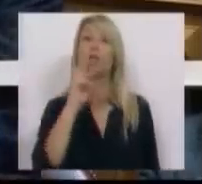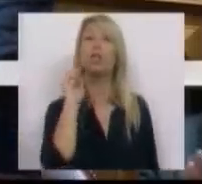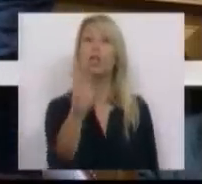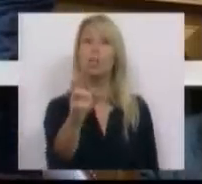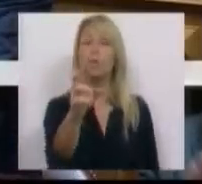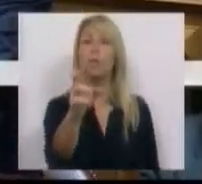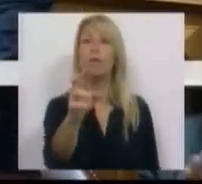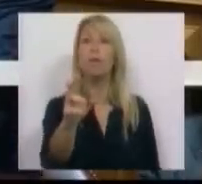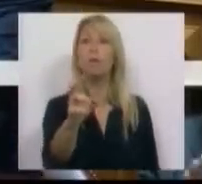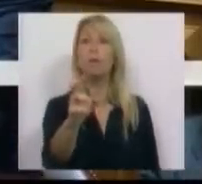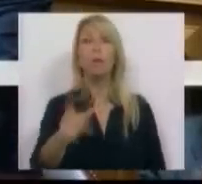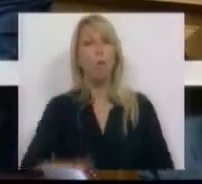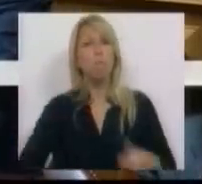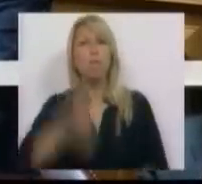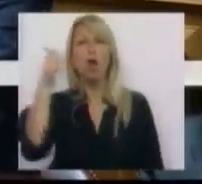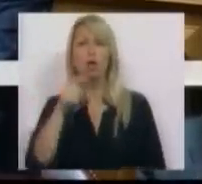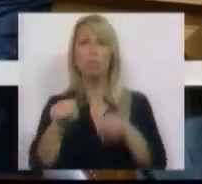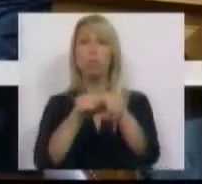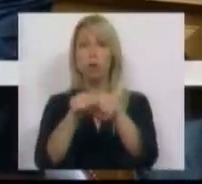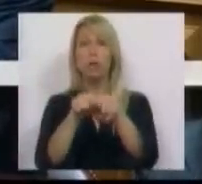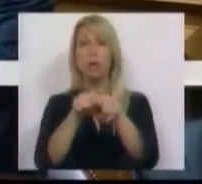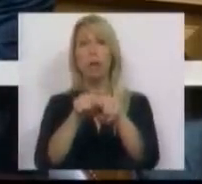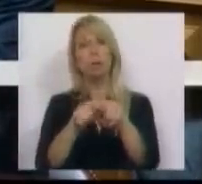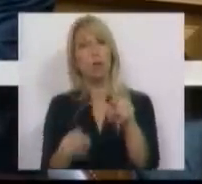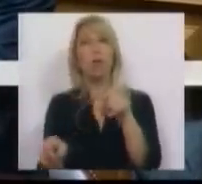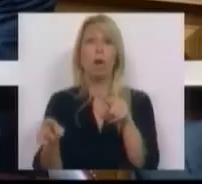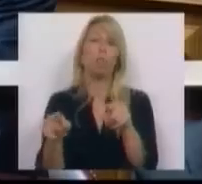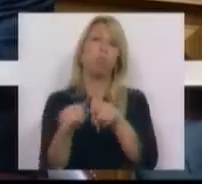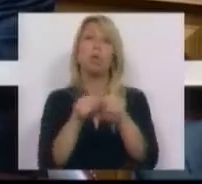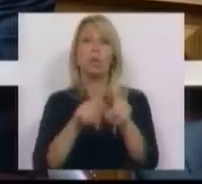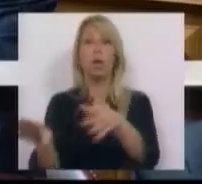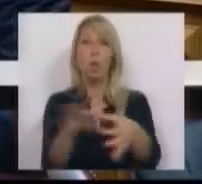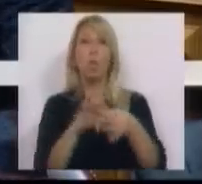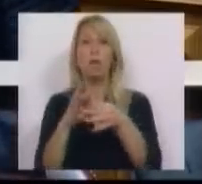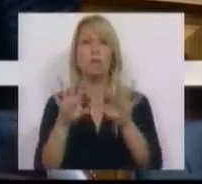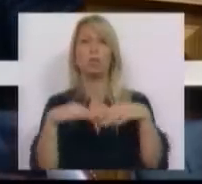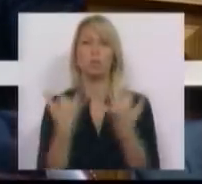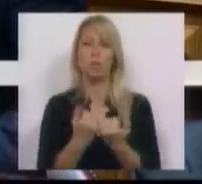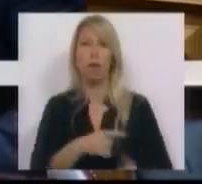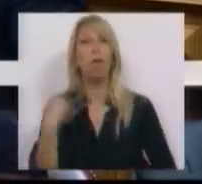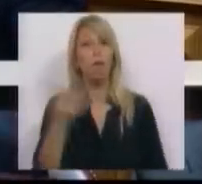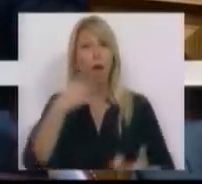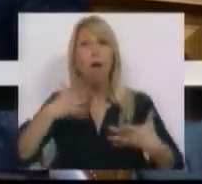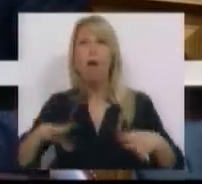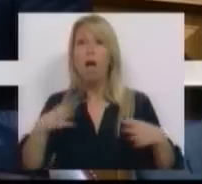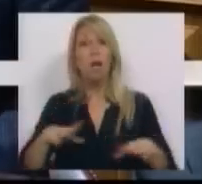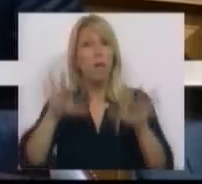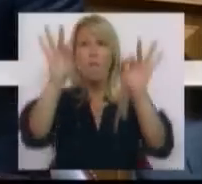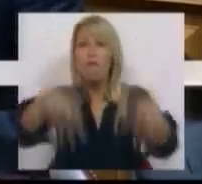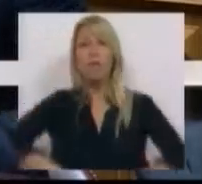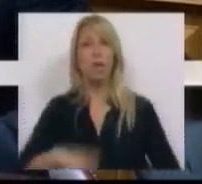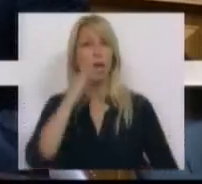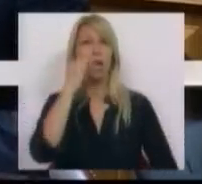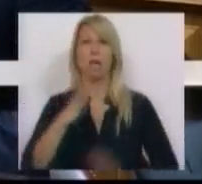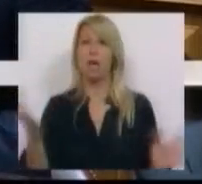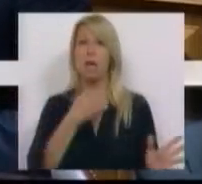responder com melhores políticas e com políticas de coesão social. Nós queremos sair desta crise e